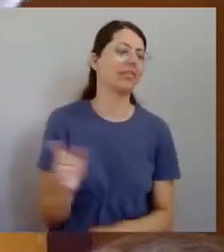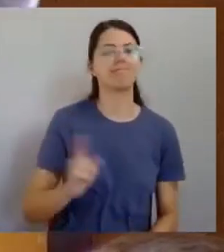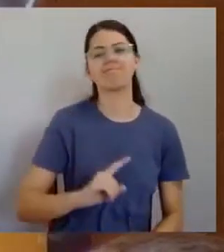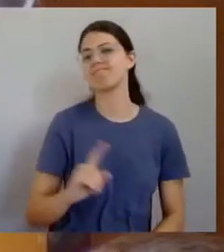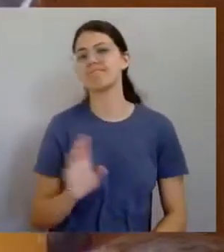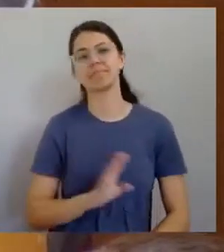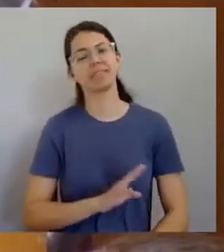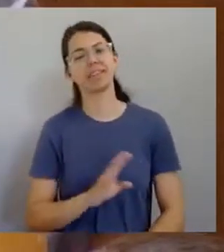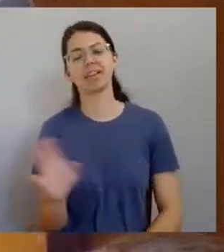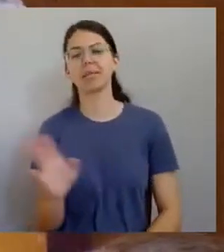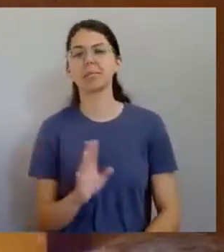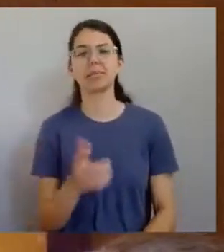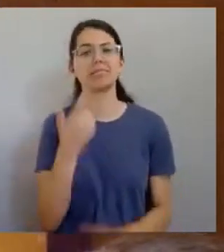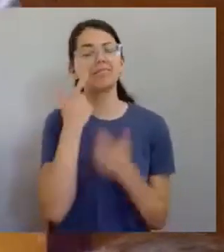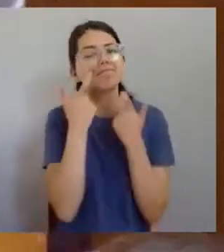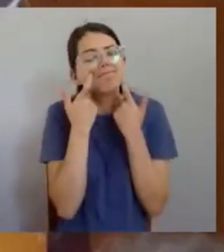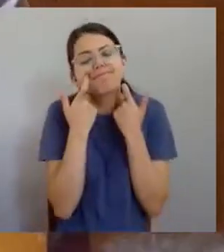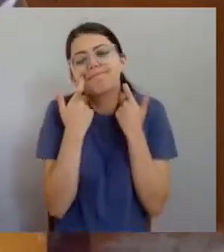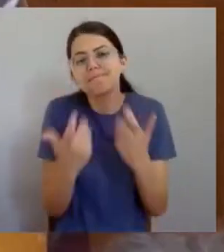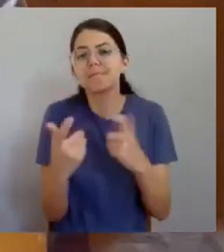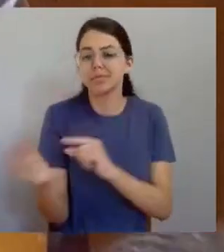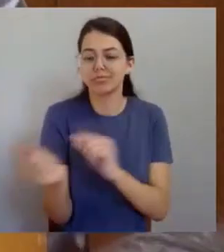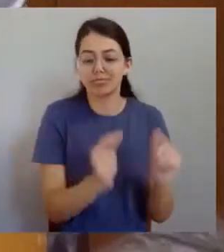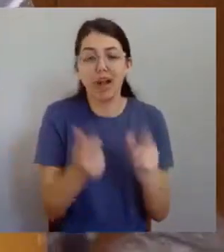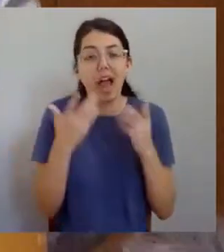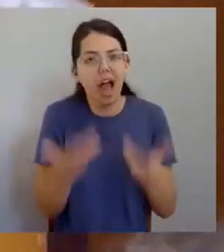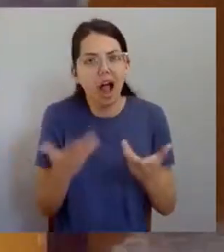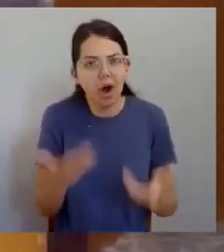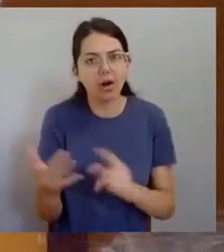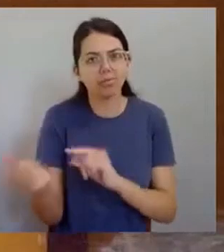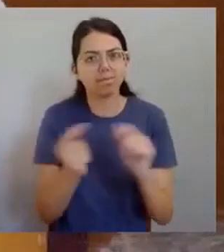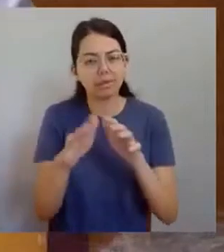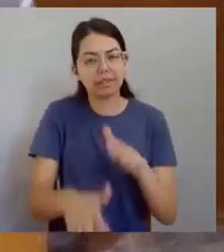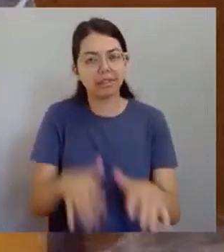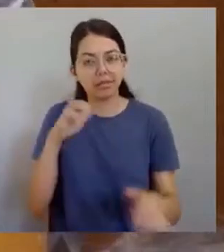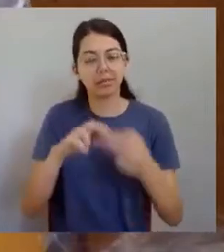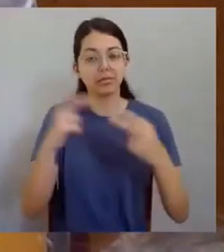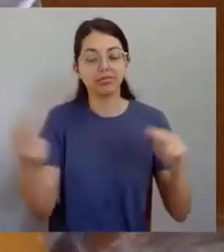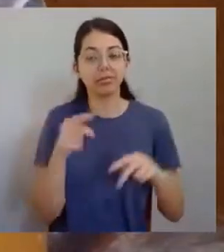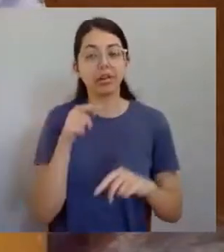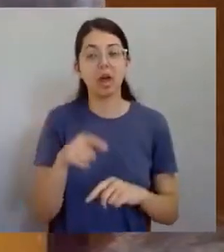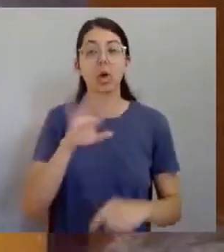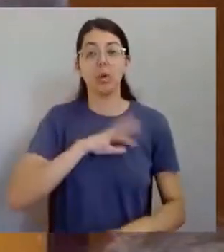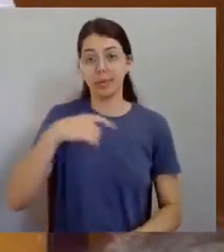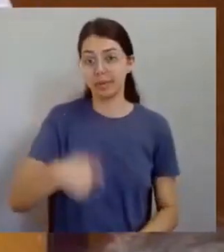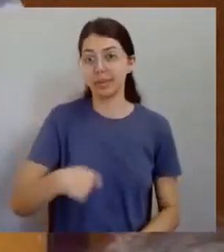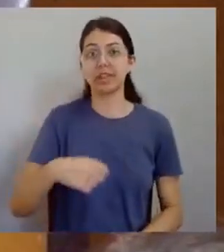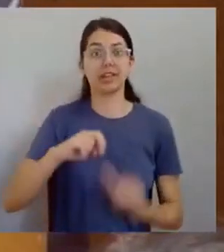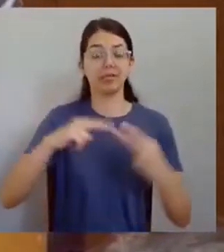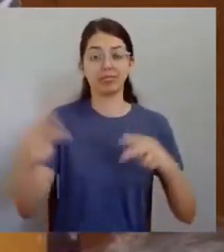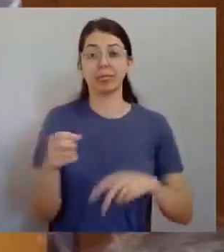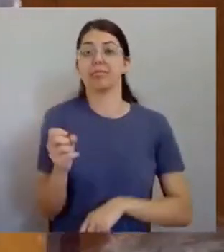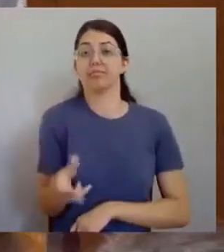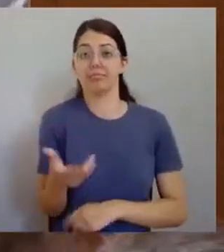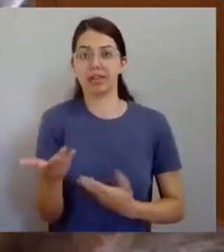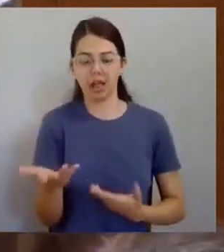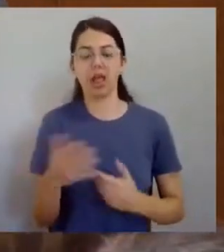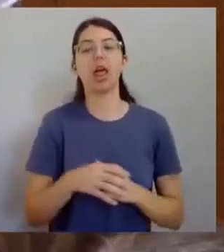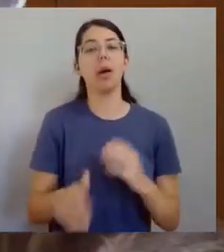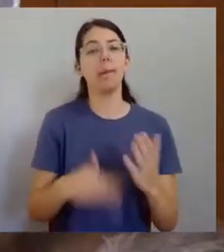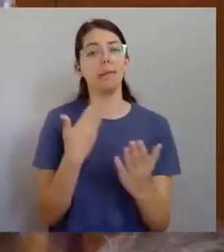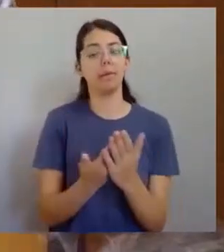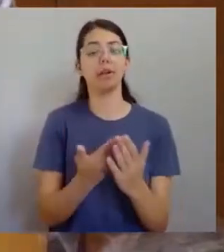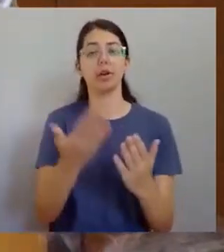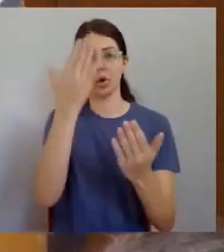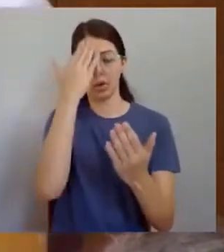fica muito patente nesta discussão, neste momento de discussão aqui na Assembleia Municipal, na ausência do Sr. Presidente da Câmara, em trazerem uma proposta que concentra